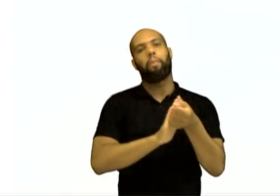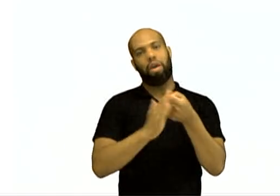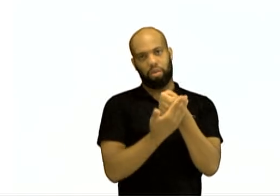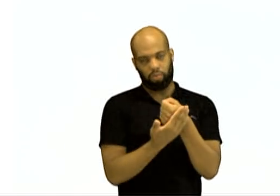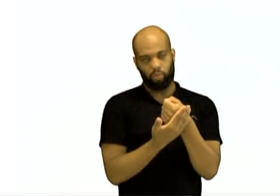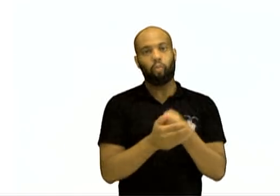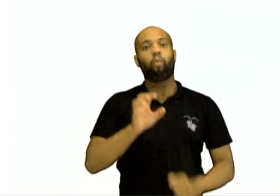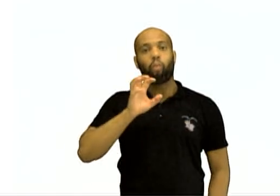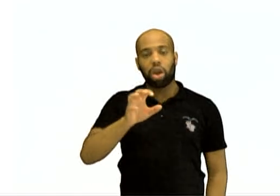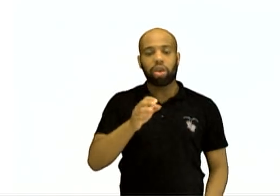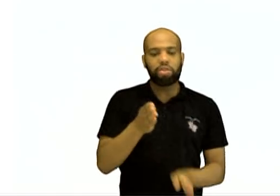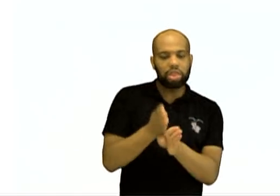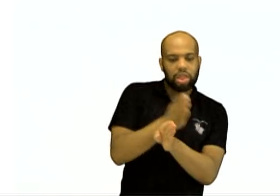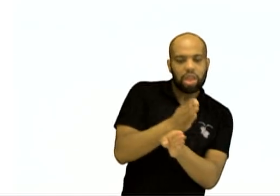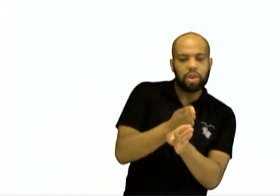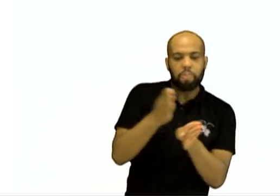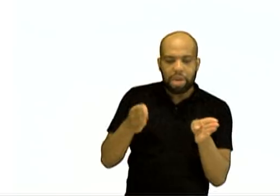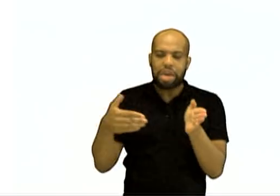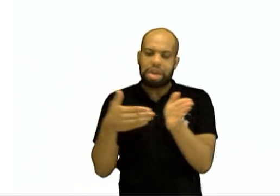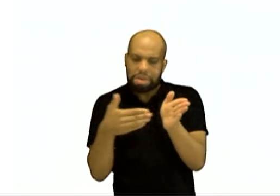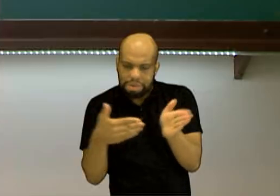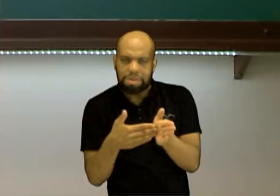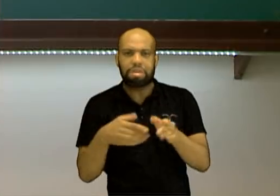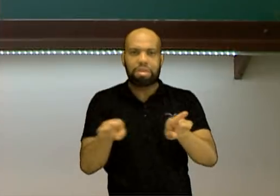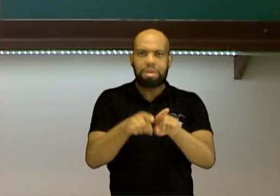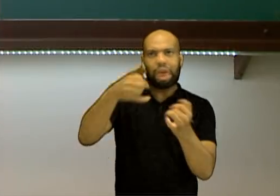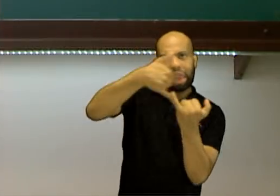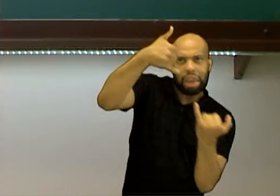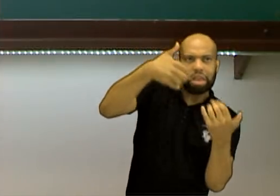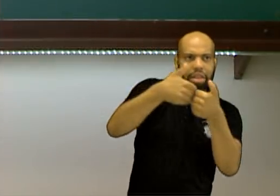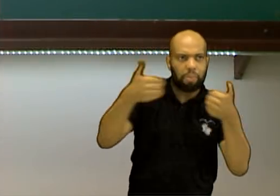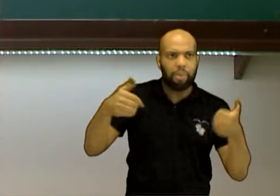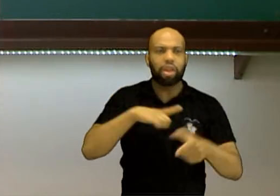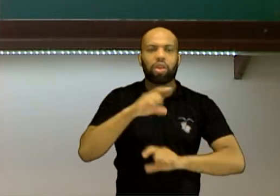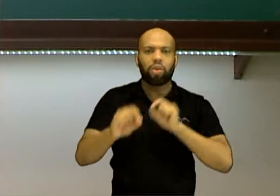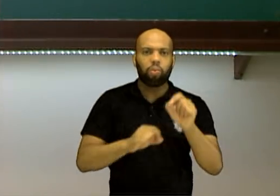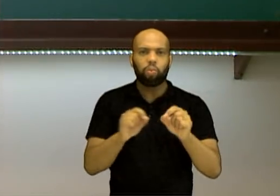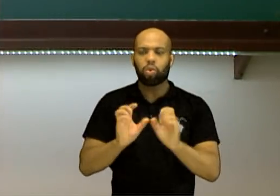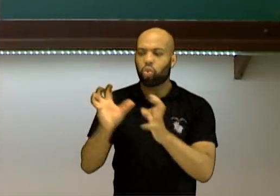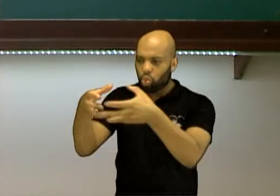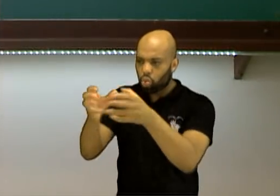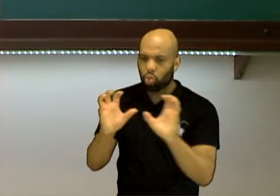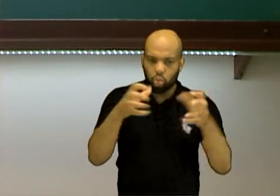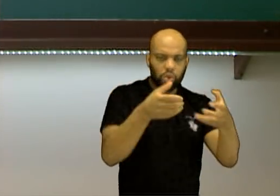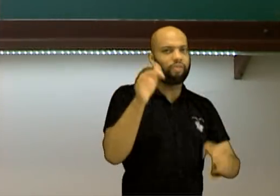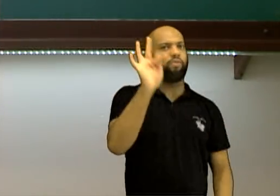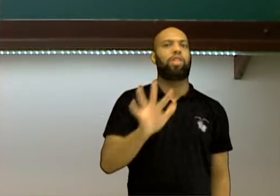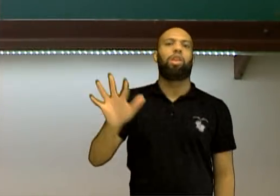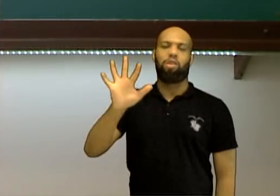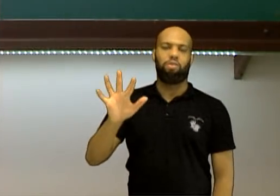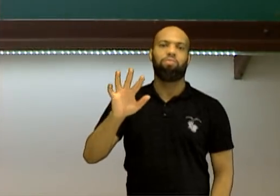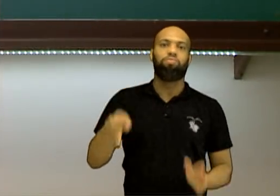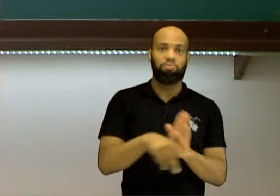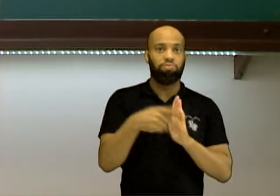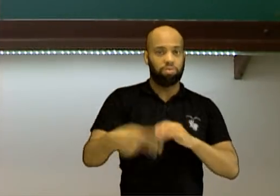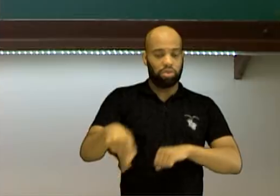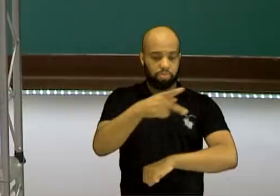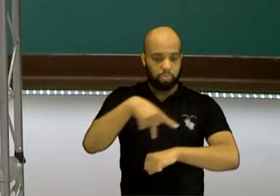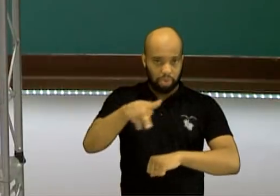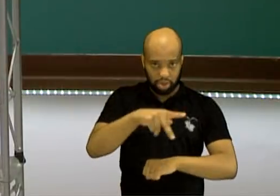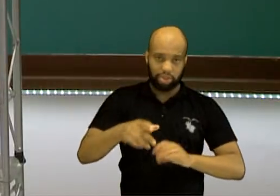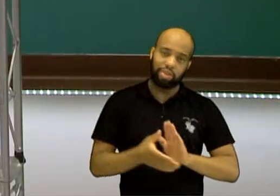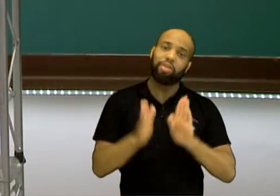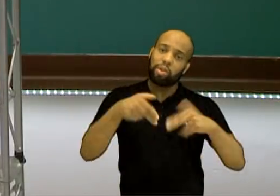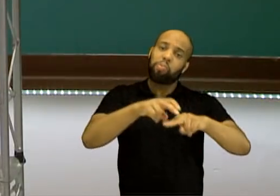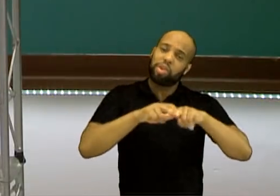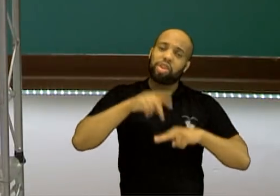limites e fronteiras, né, determinam essas unidades federativas dentro do nosso país e nos levam à condição também de país. O que